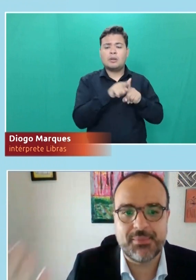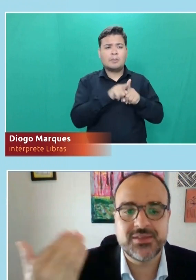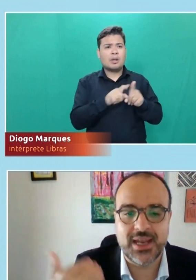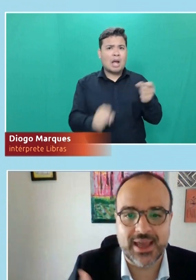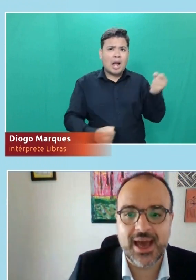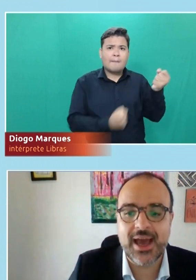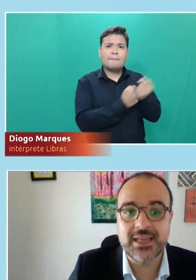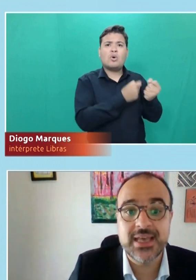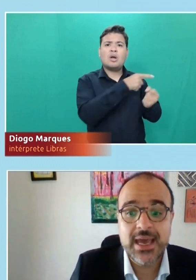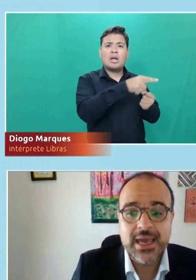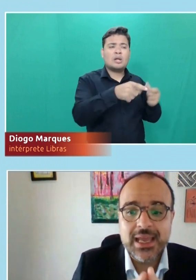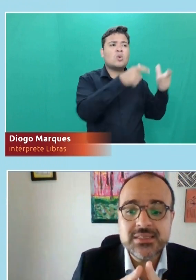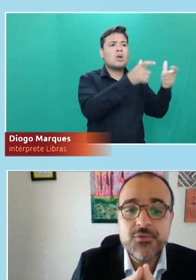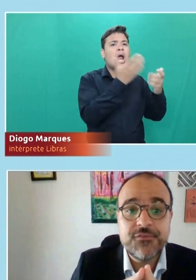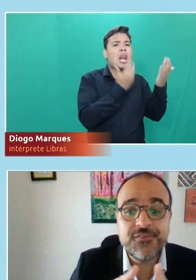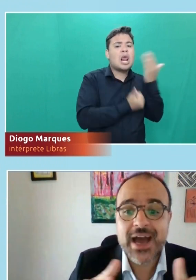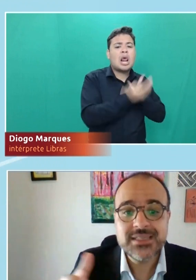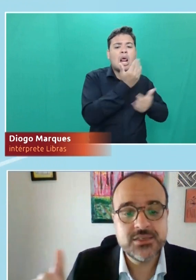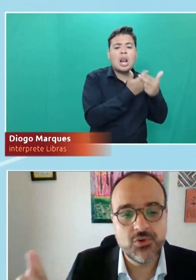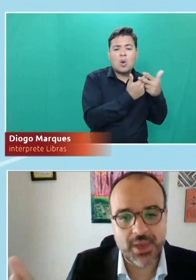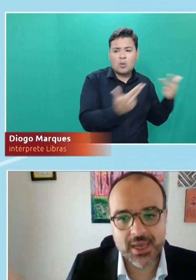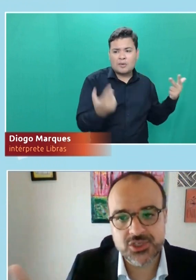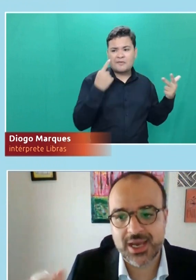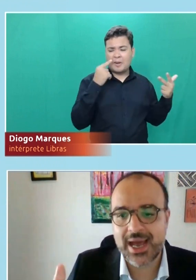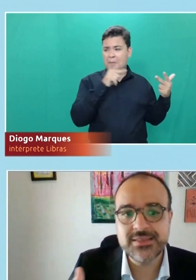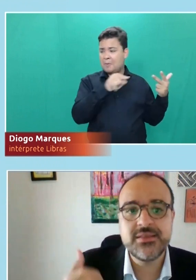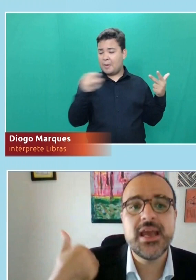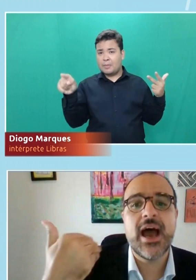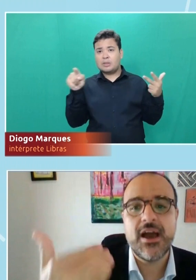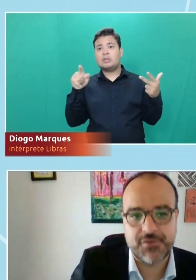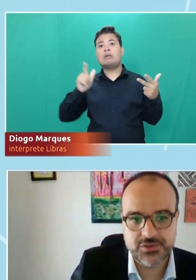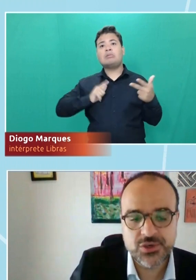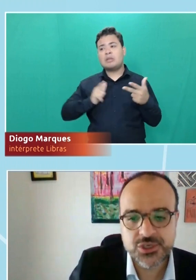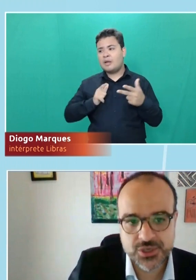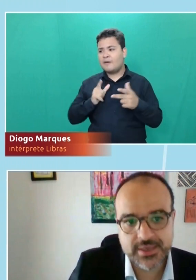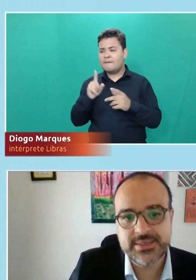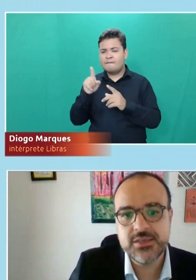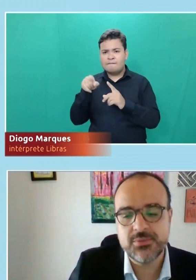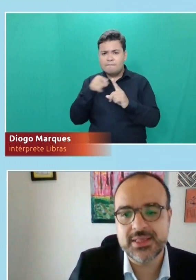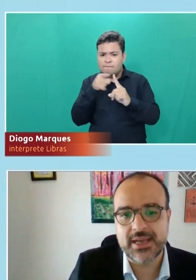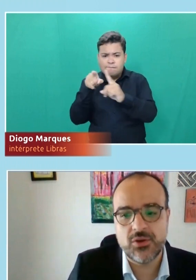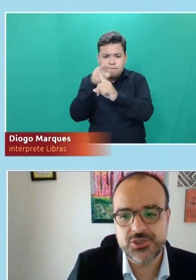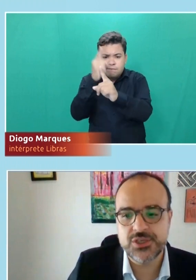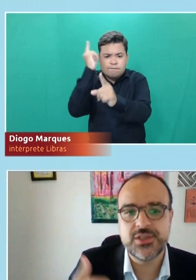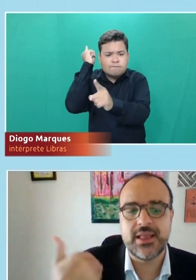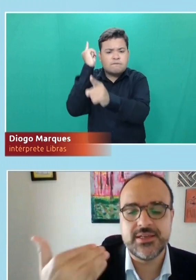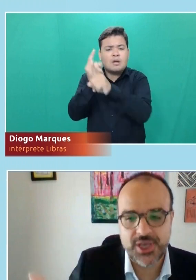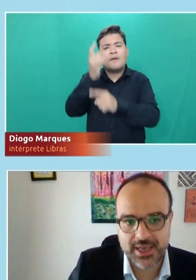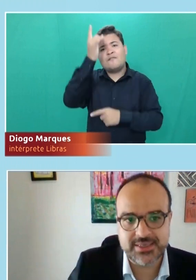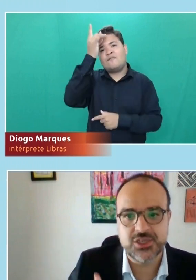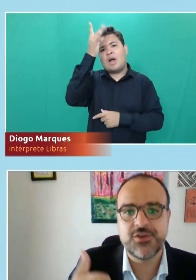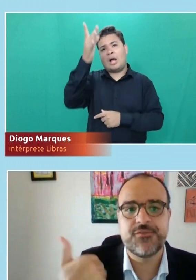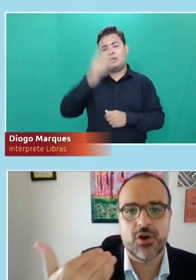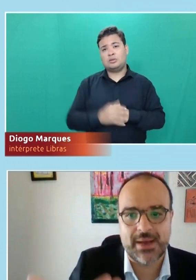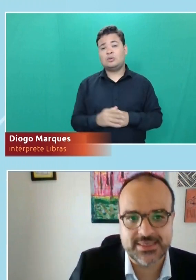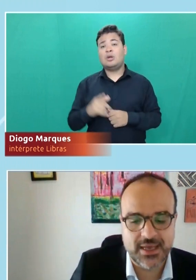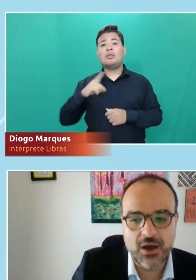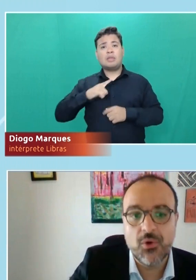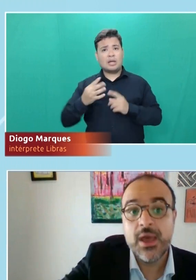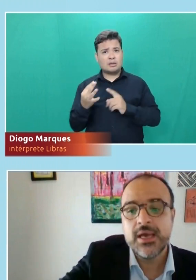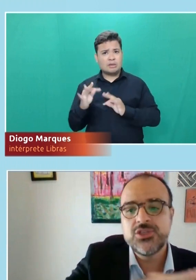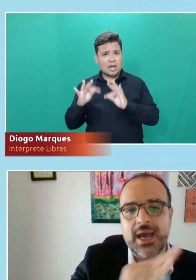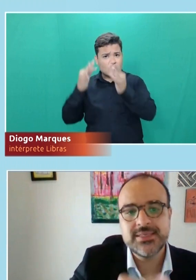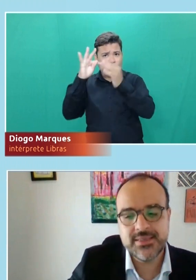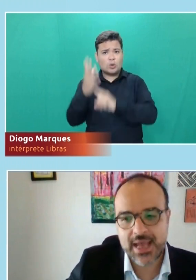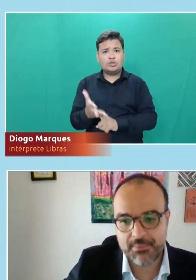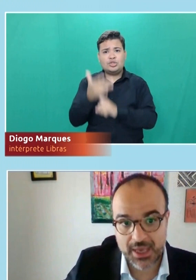nesses acampamentos ilegais, eles são facilmente rastreáveis. Hoje existe uma tecnologia de inteligência, de